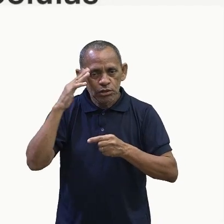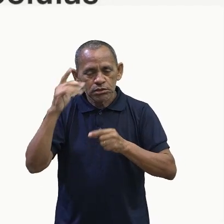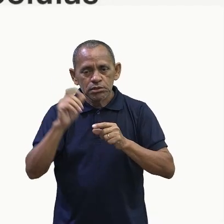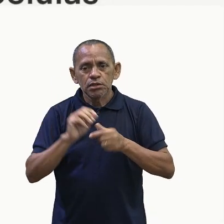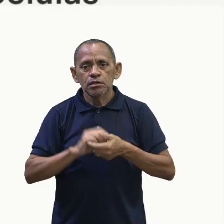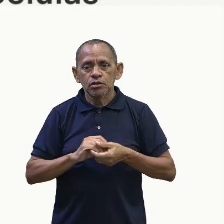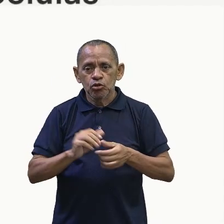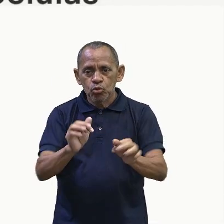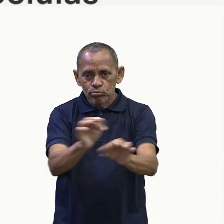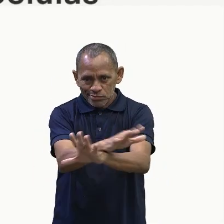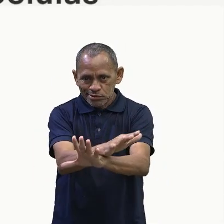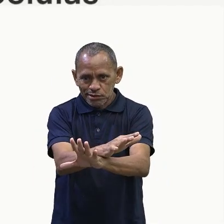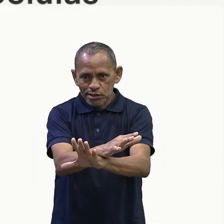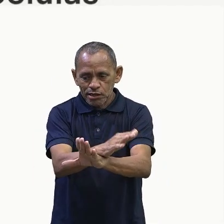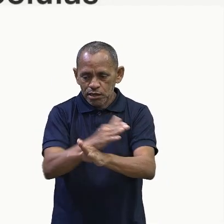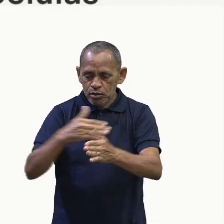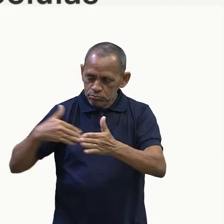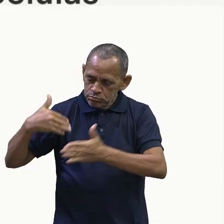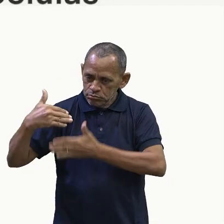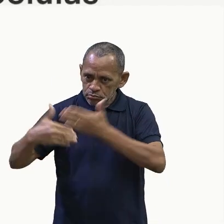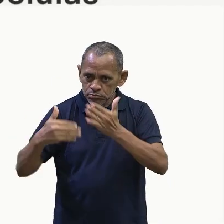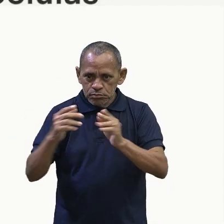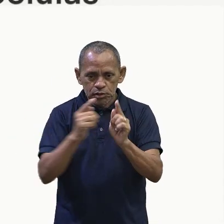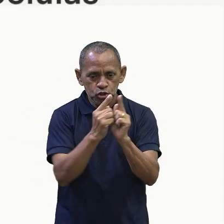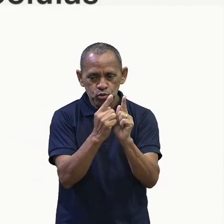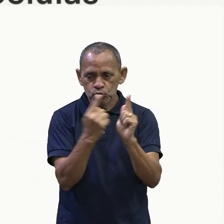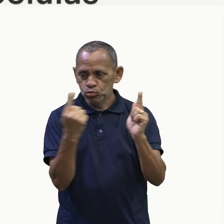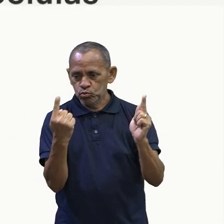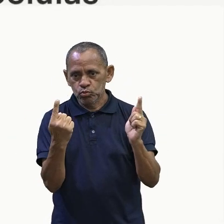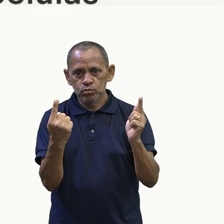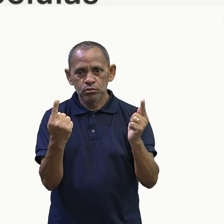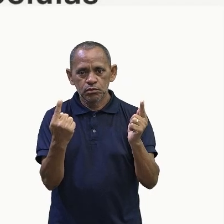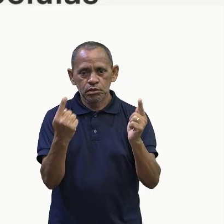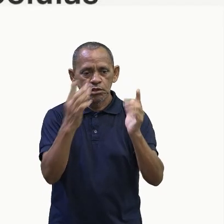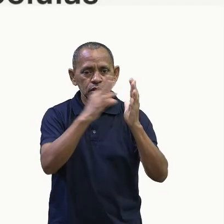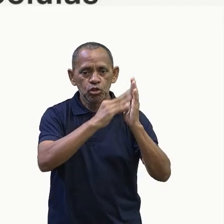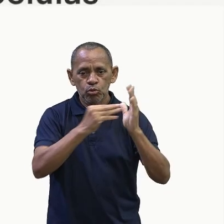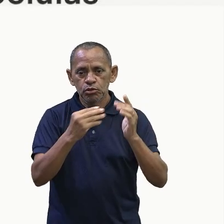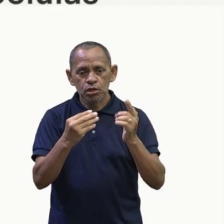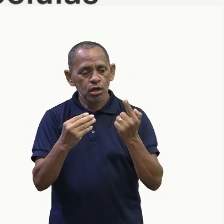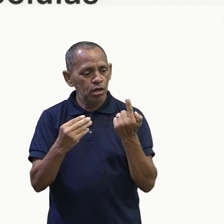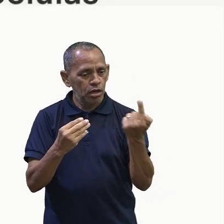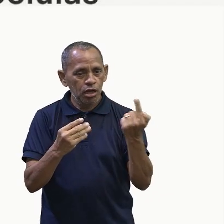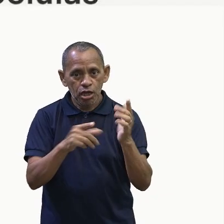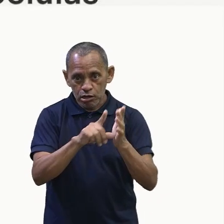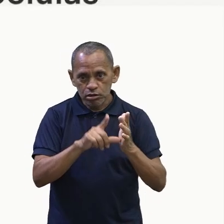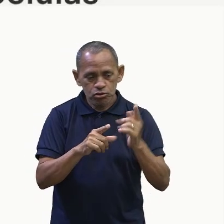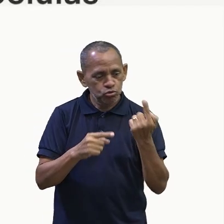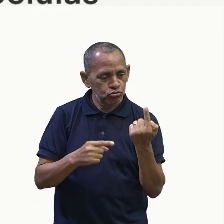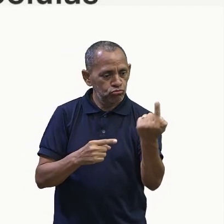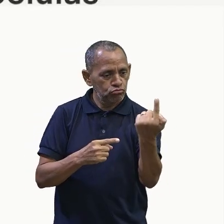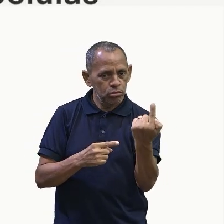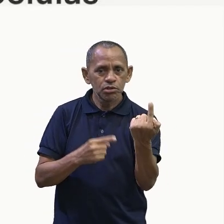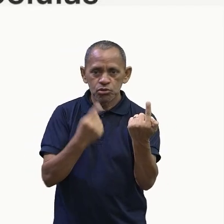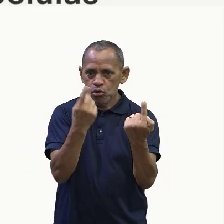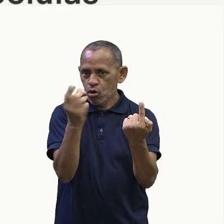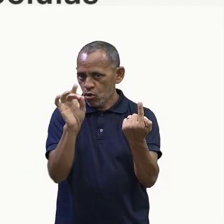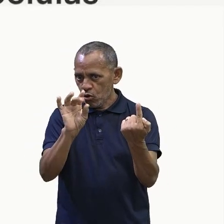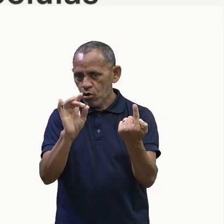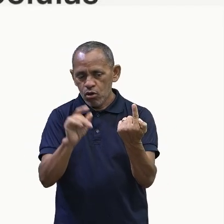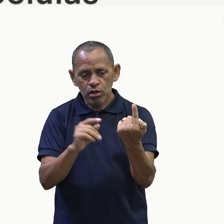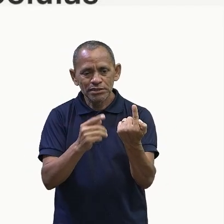completar esse processo de duplicação. E aí é que nós temos, né, que durante essa etapa